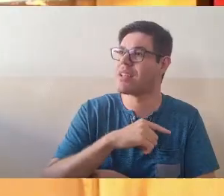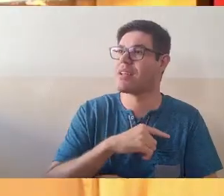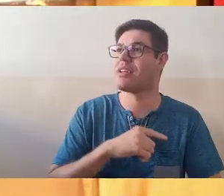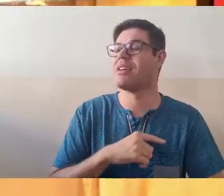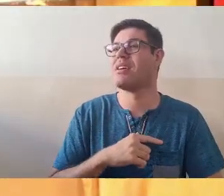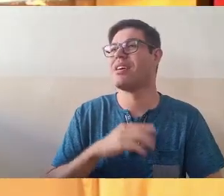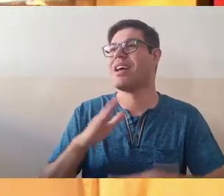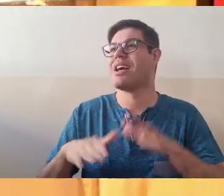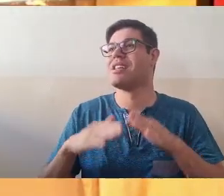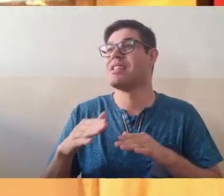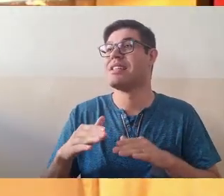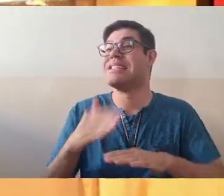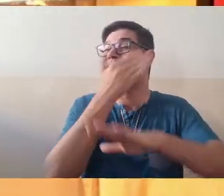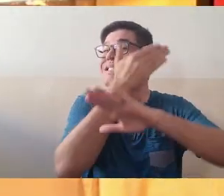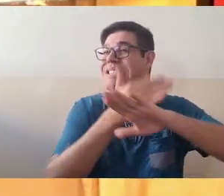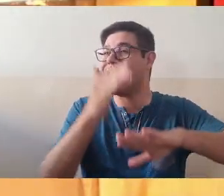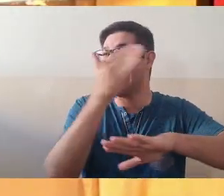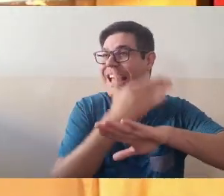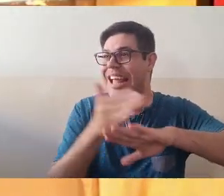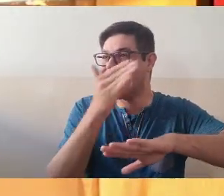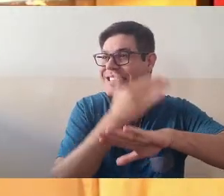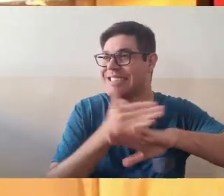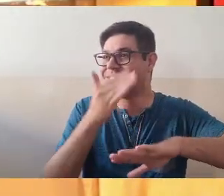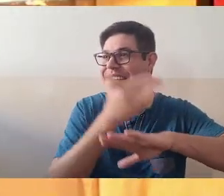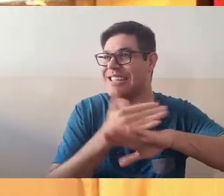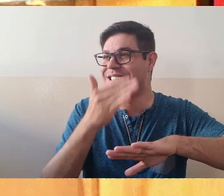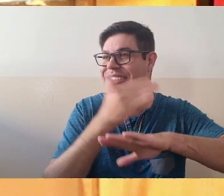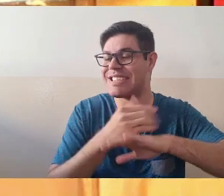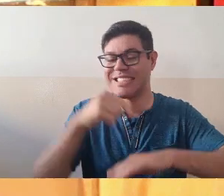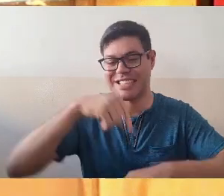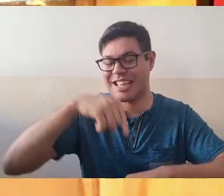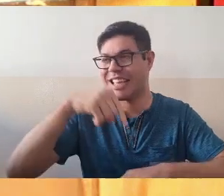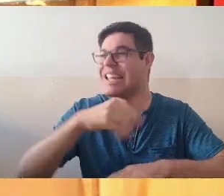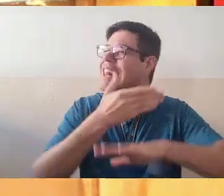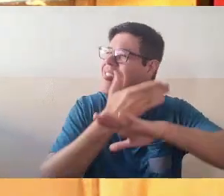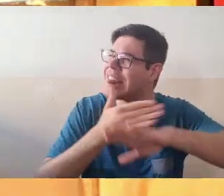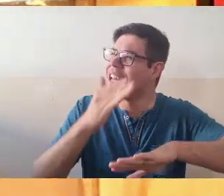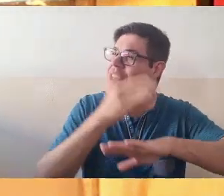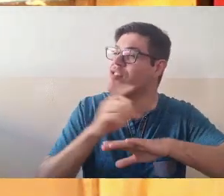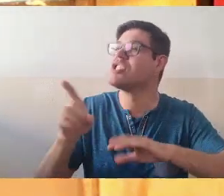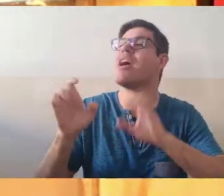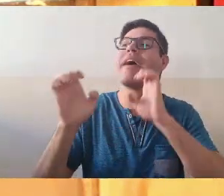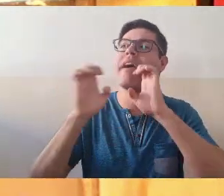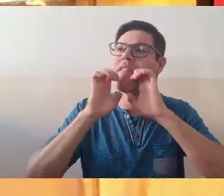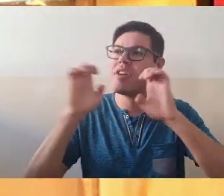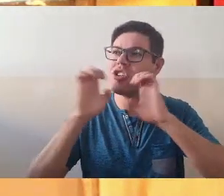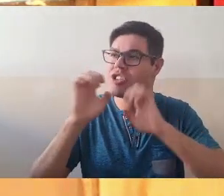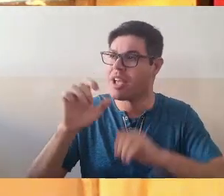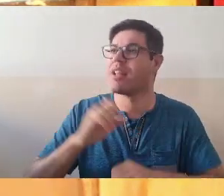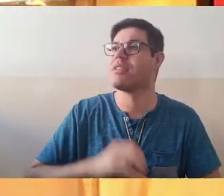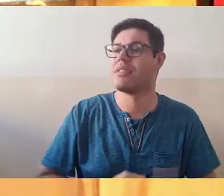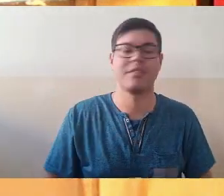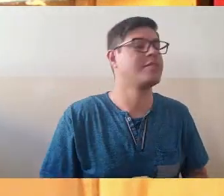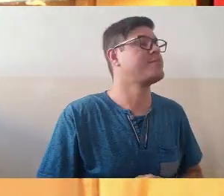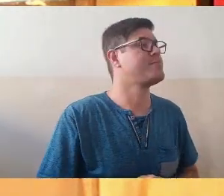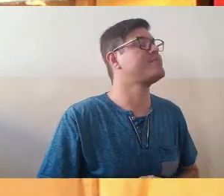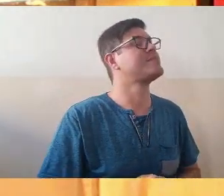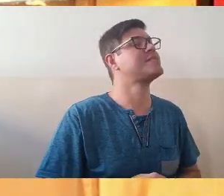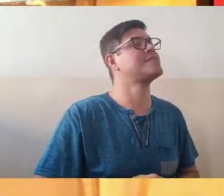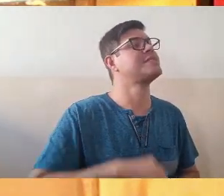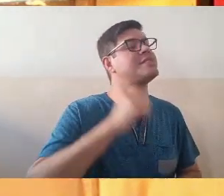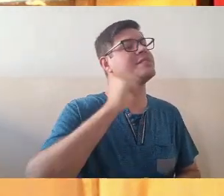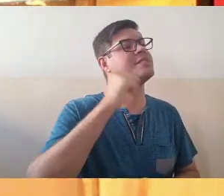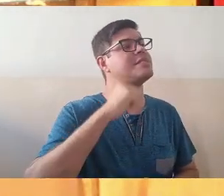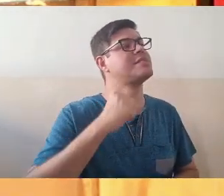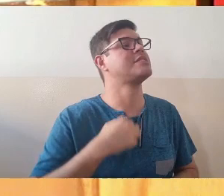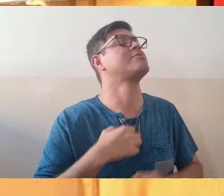ensaia direitinho, que leva na disciplina, principalmente, né, você sempre foi evangélico, a sua família toda, né? Eu nasci na igreja protestante. Isso.